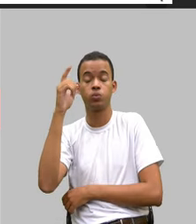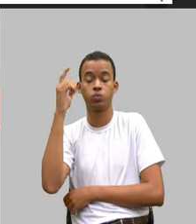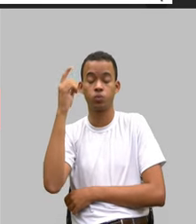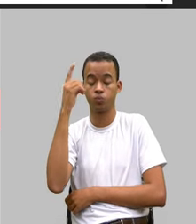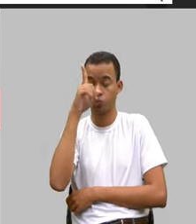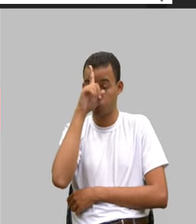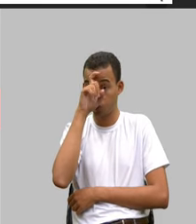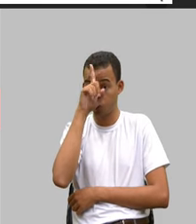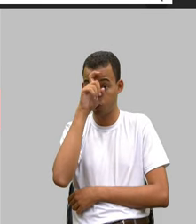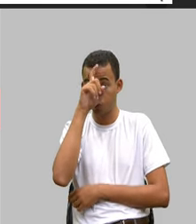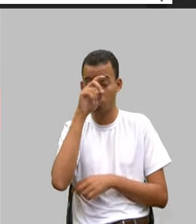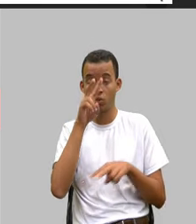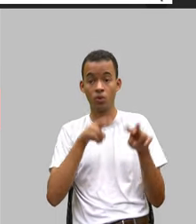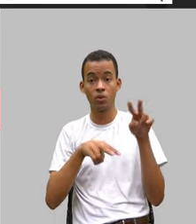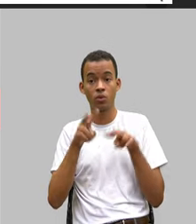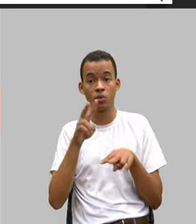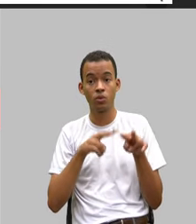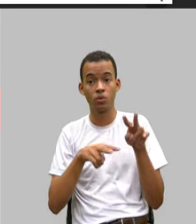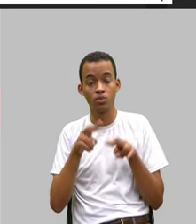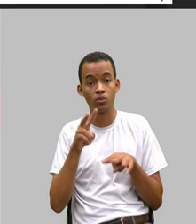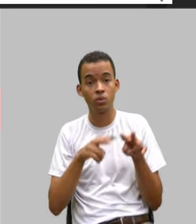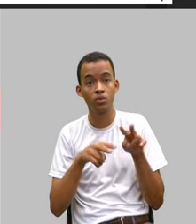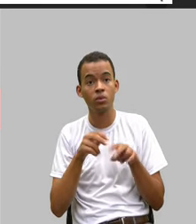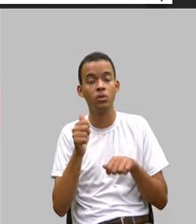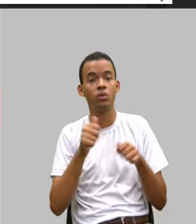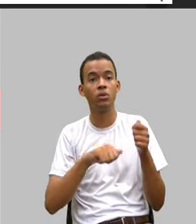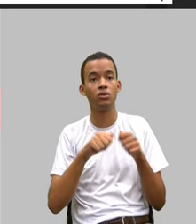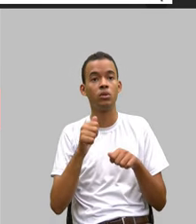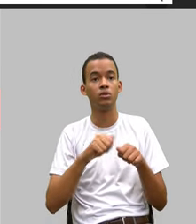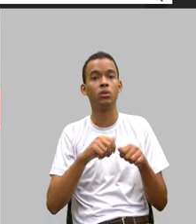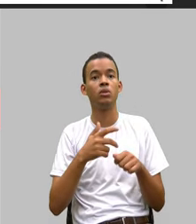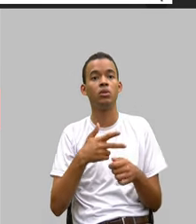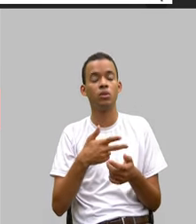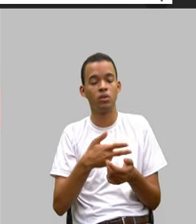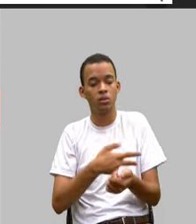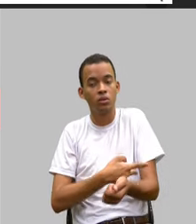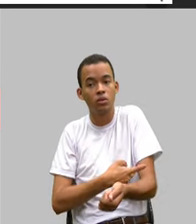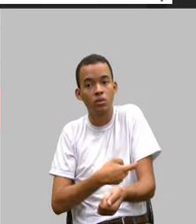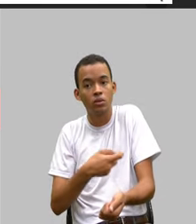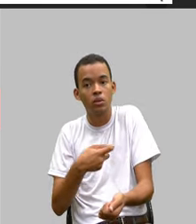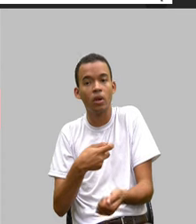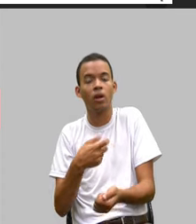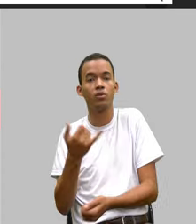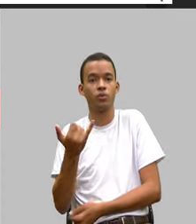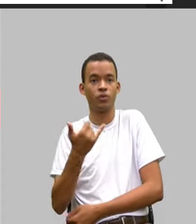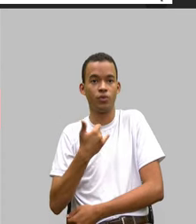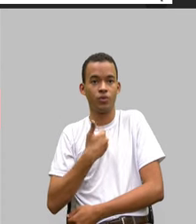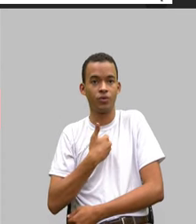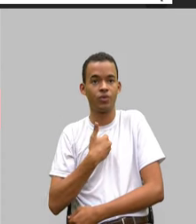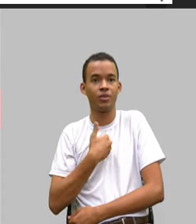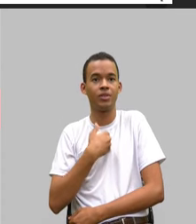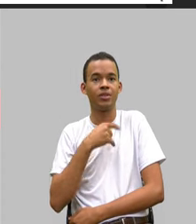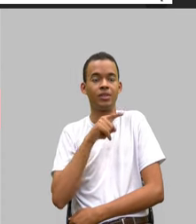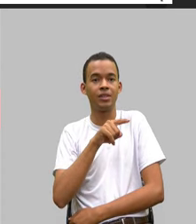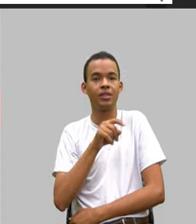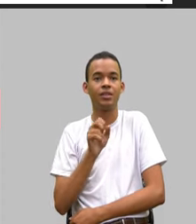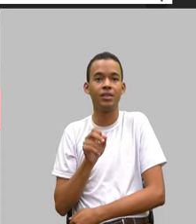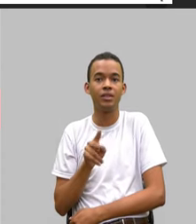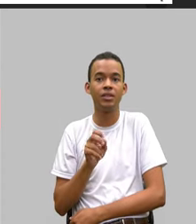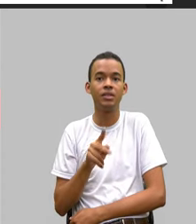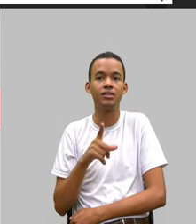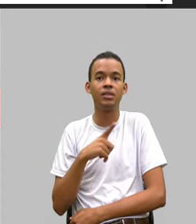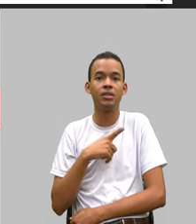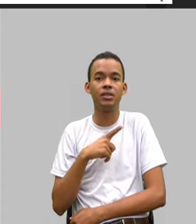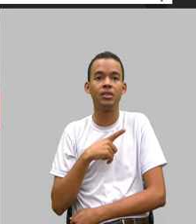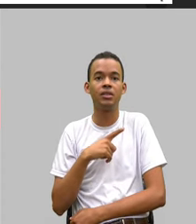uma série de exames colher o líc e na hora da colheita do líc a médica já me informou que o Samuel tava sendo vítima de uma encefalite